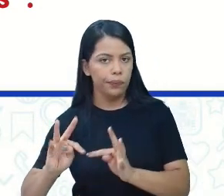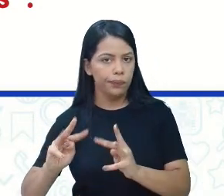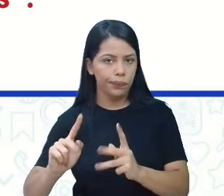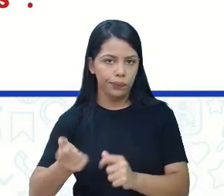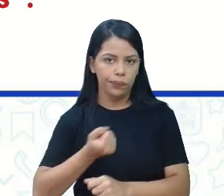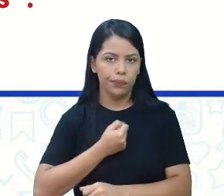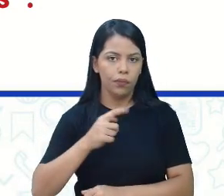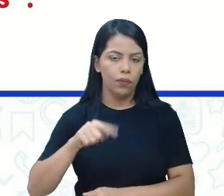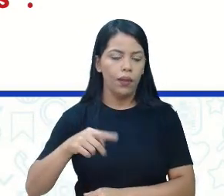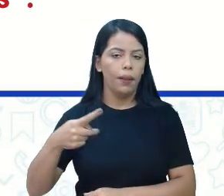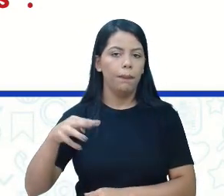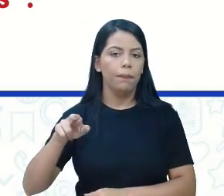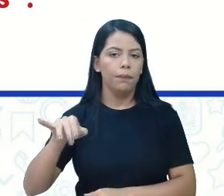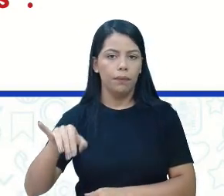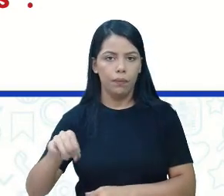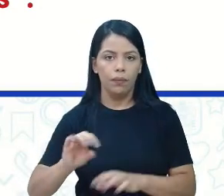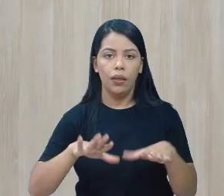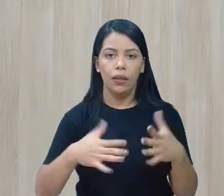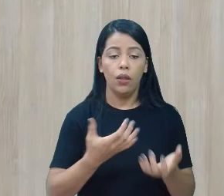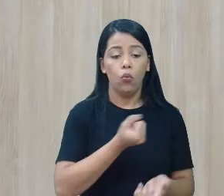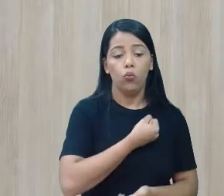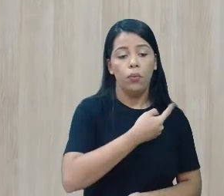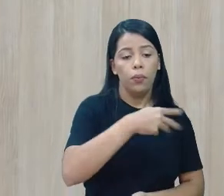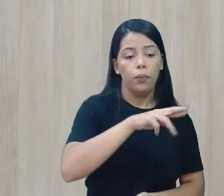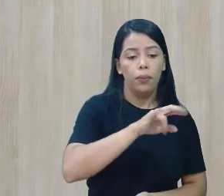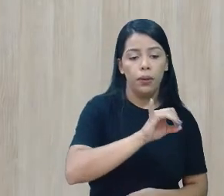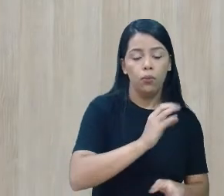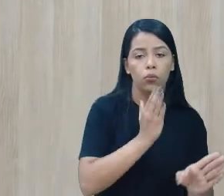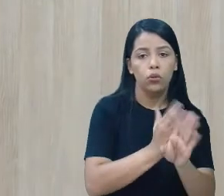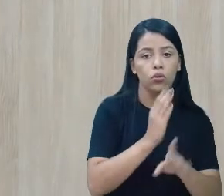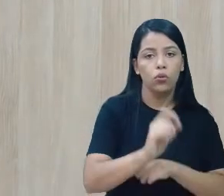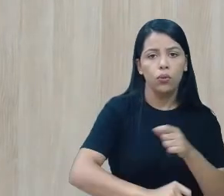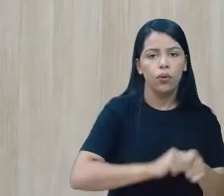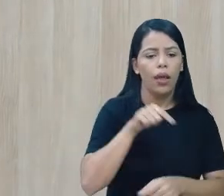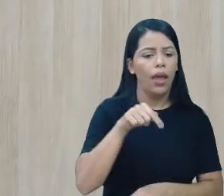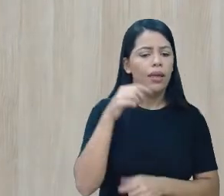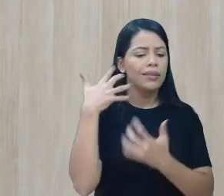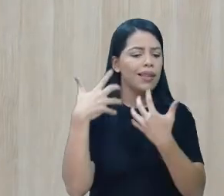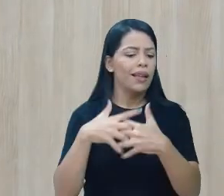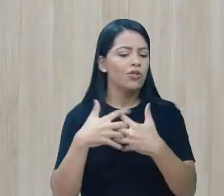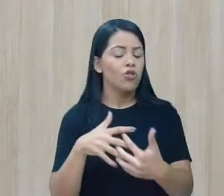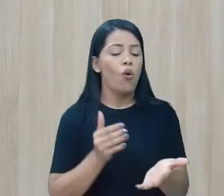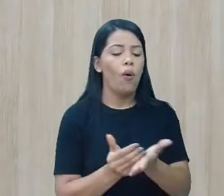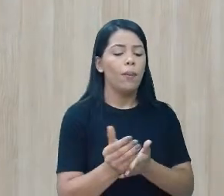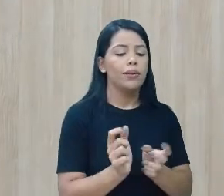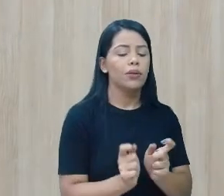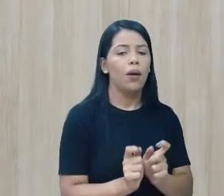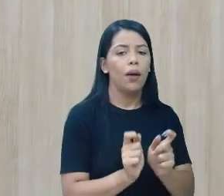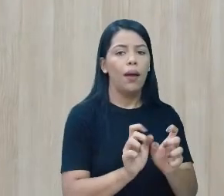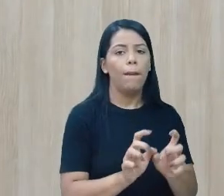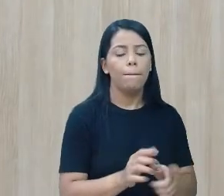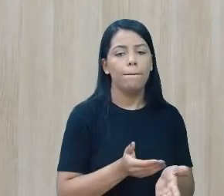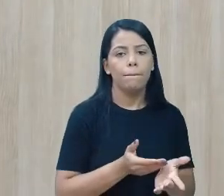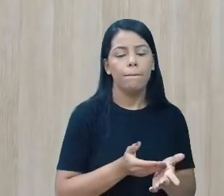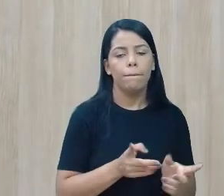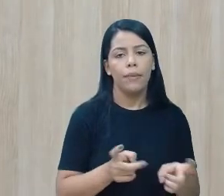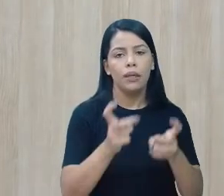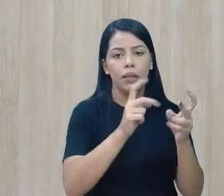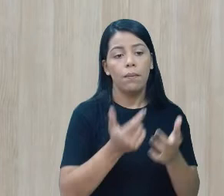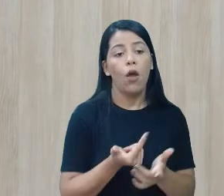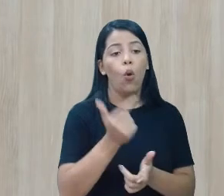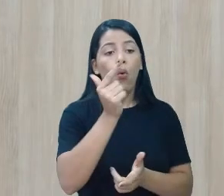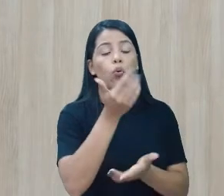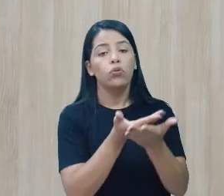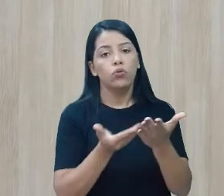número primo ele foi uma descoberta, né, que utilizando desse tipo de raciocínio, começou a dar sequência a outros estudos dentro